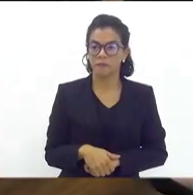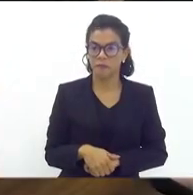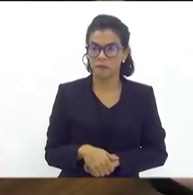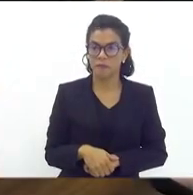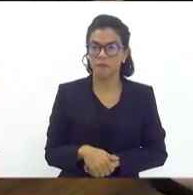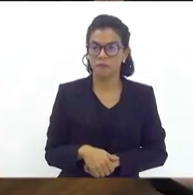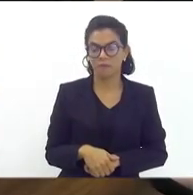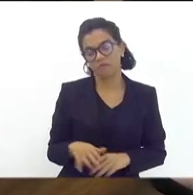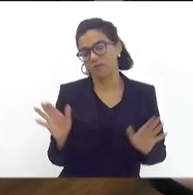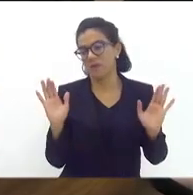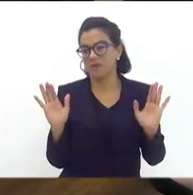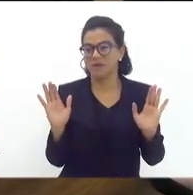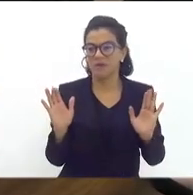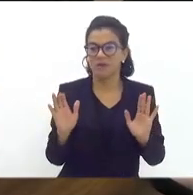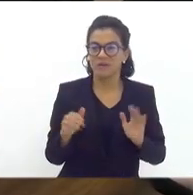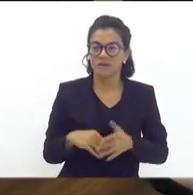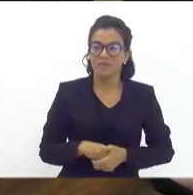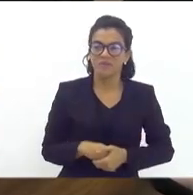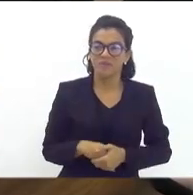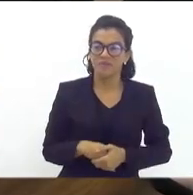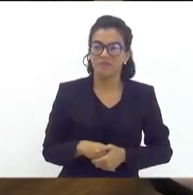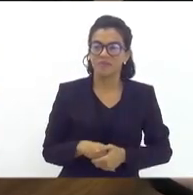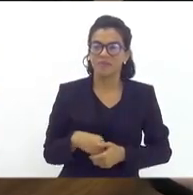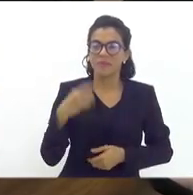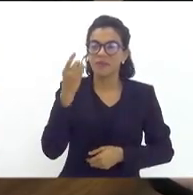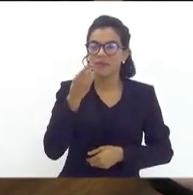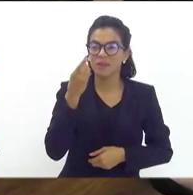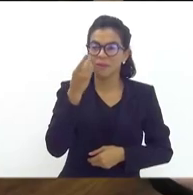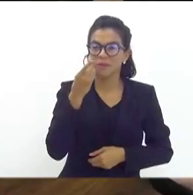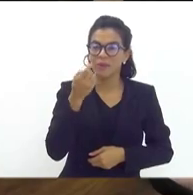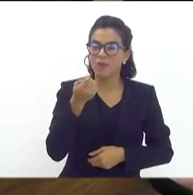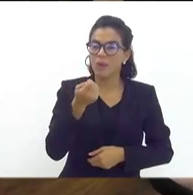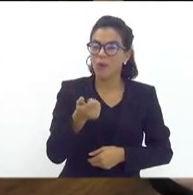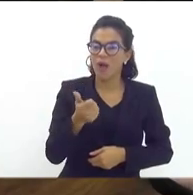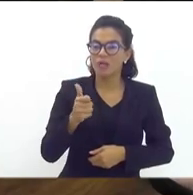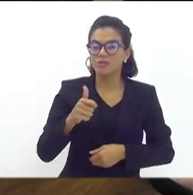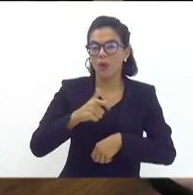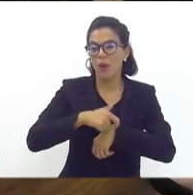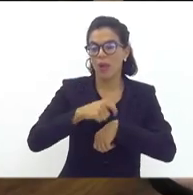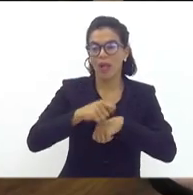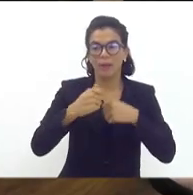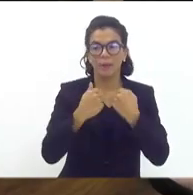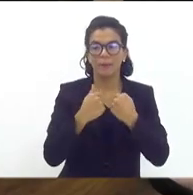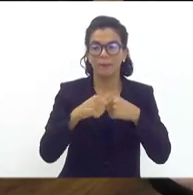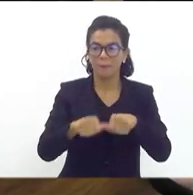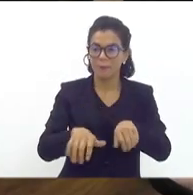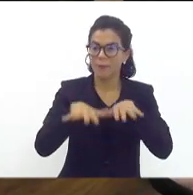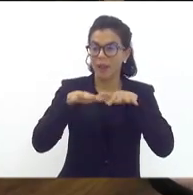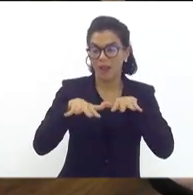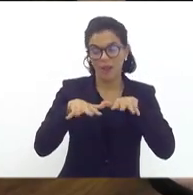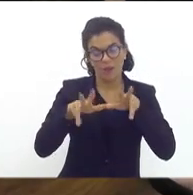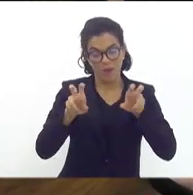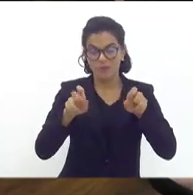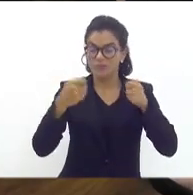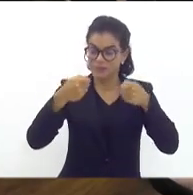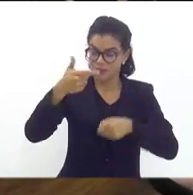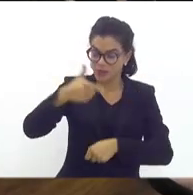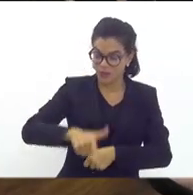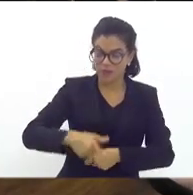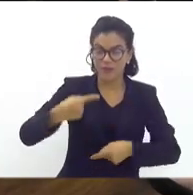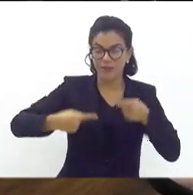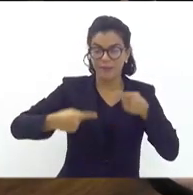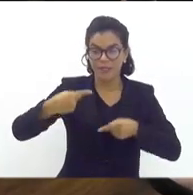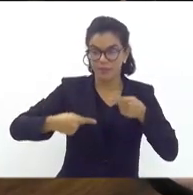que seja abrir a palavra deputados está quase em horário de plenário claro que esse assunto precisa voltar a ser debatido com